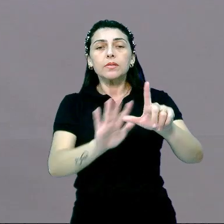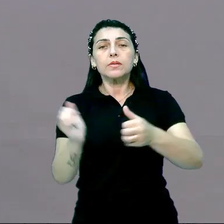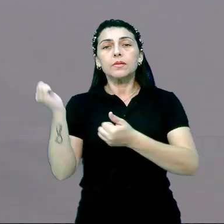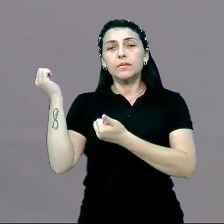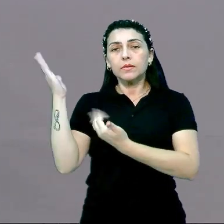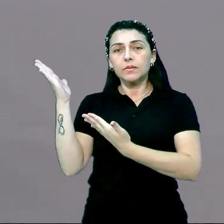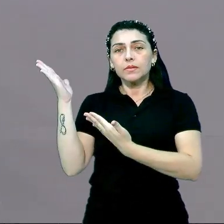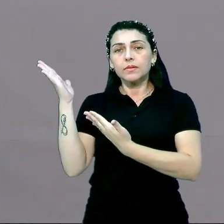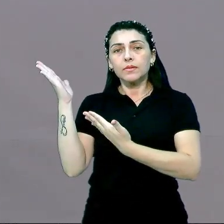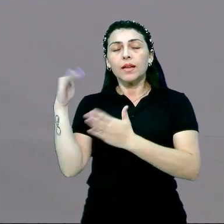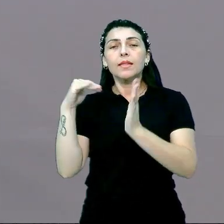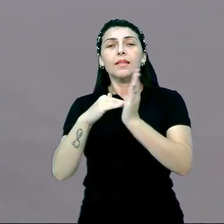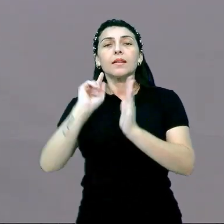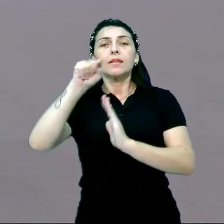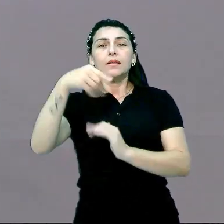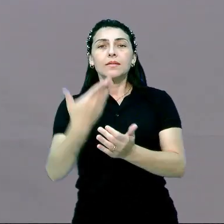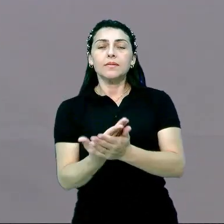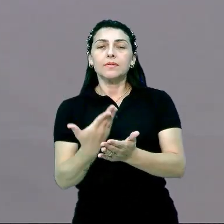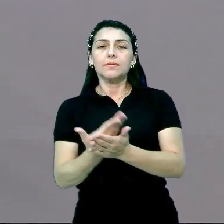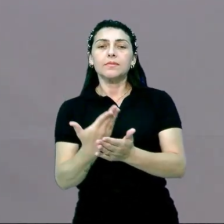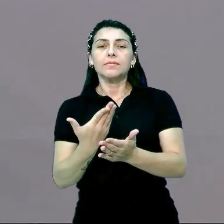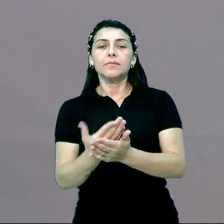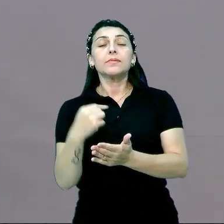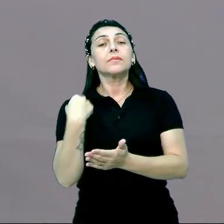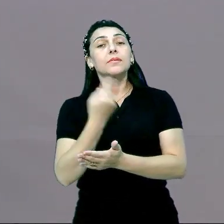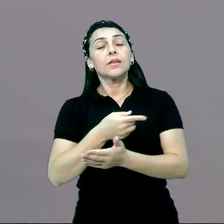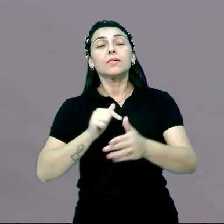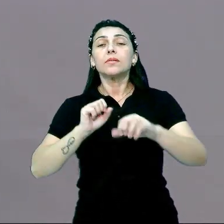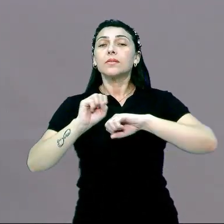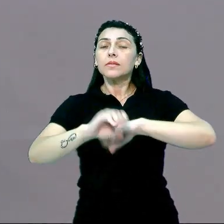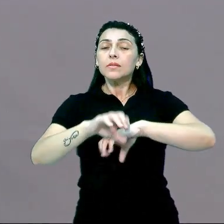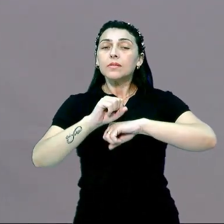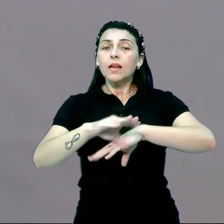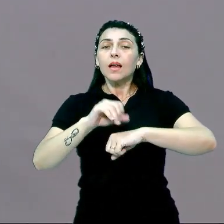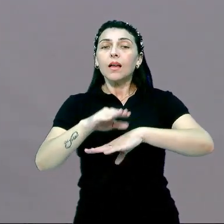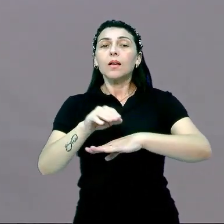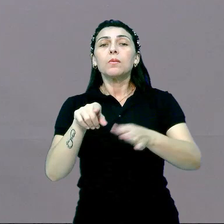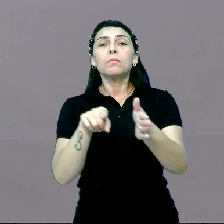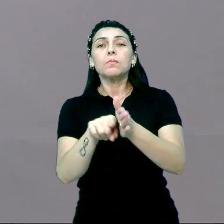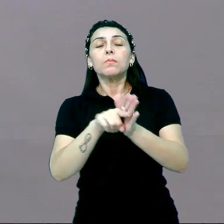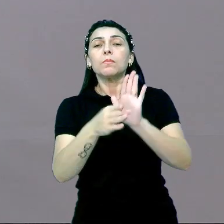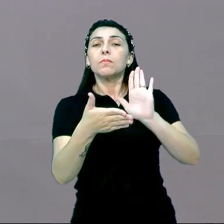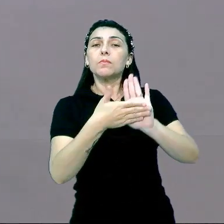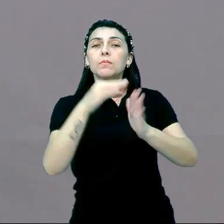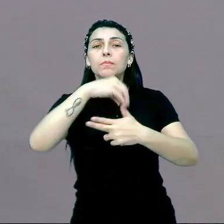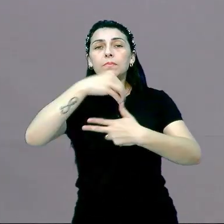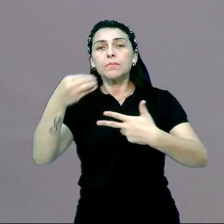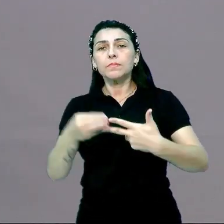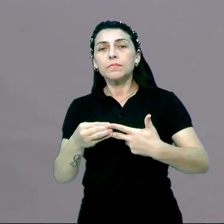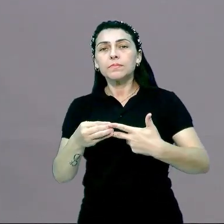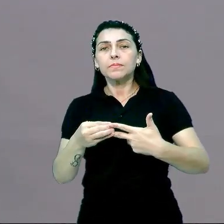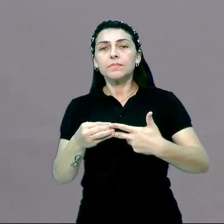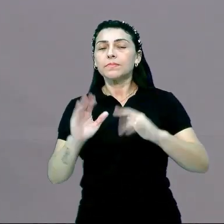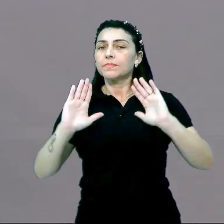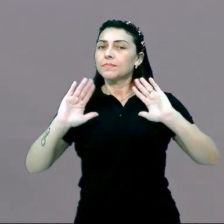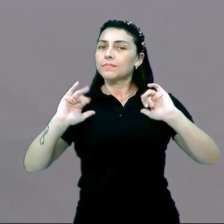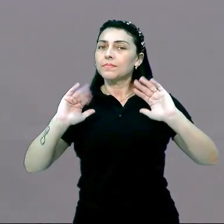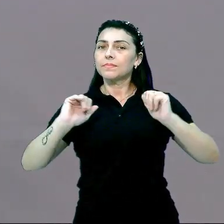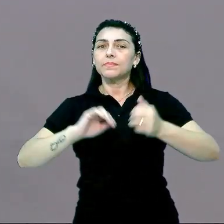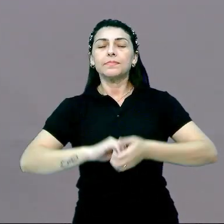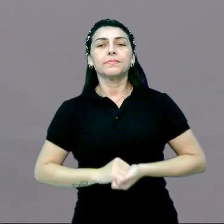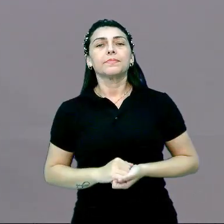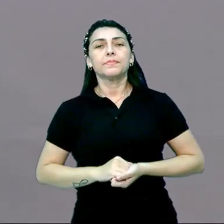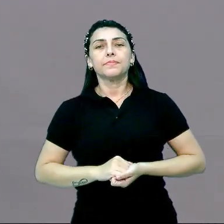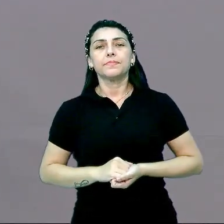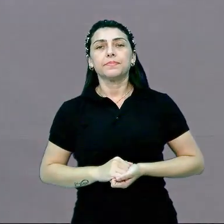plataformas e até a nossa próxima aula, que nós iremos trabalhar questões propostas do Enem. Então,